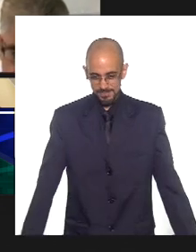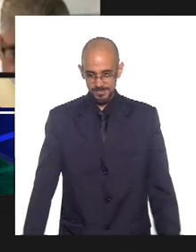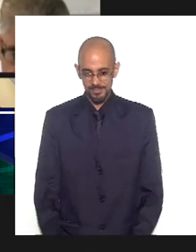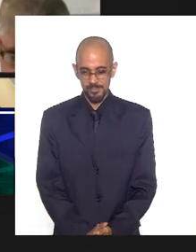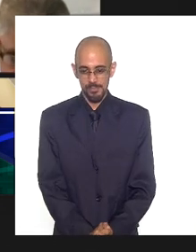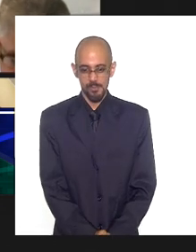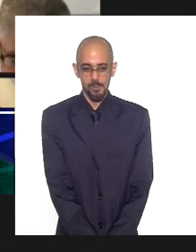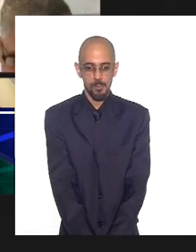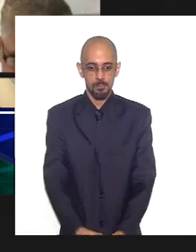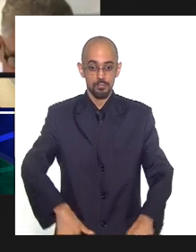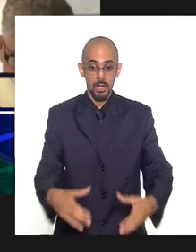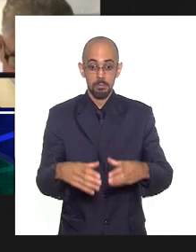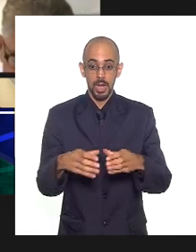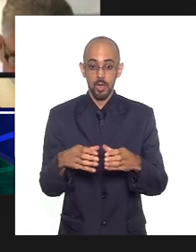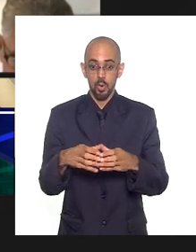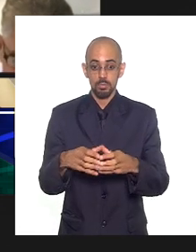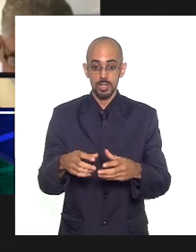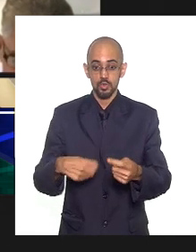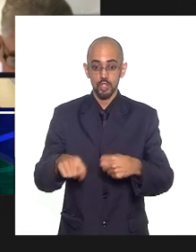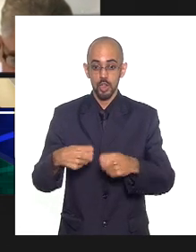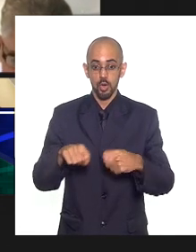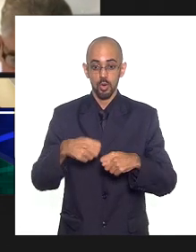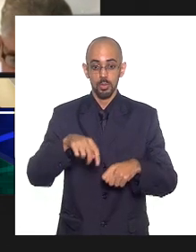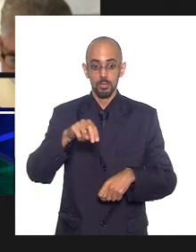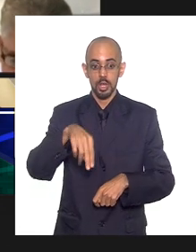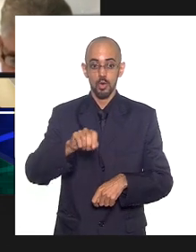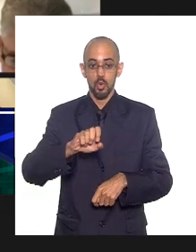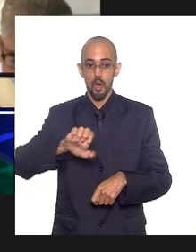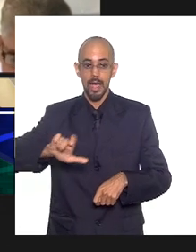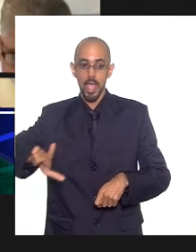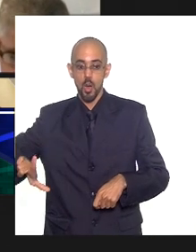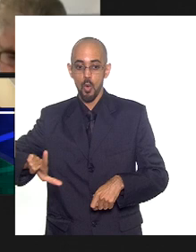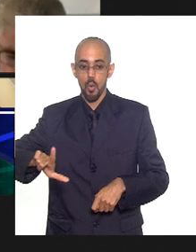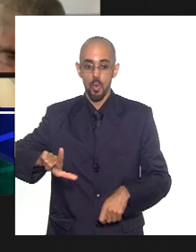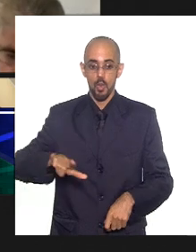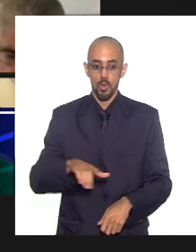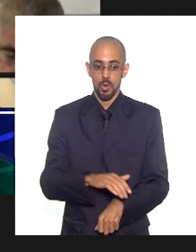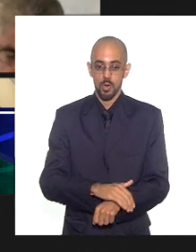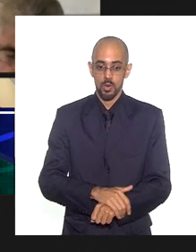Diga, presidente. Pela Comissão de Economia, deputado Noel de Carvalho.